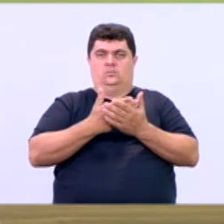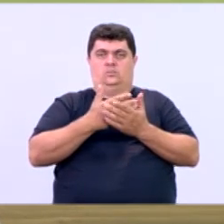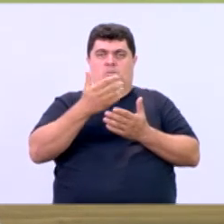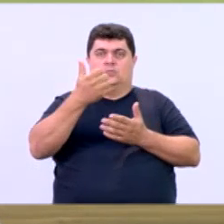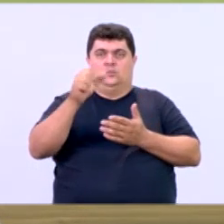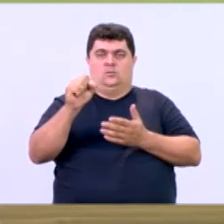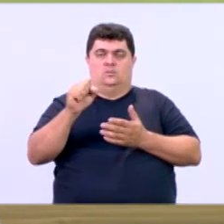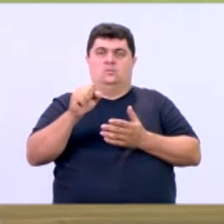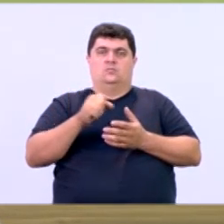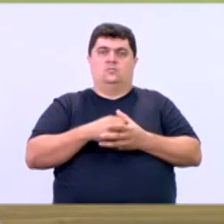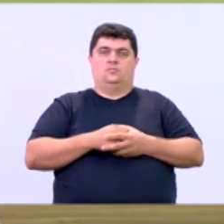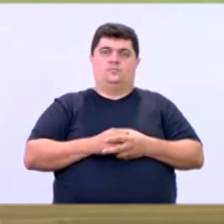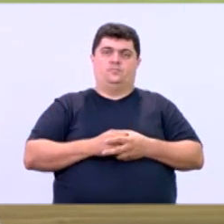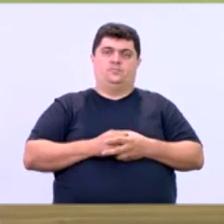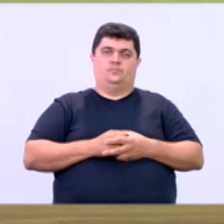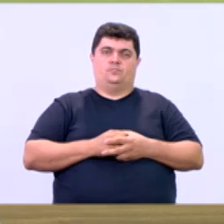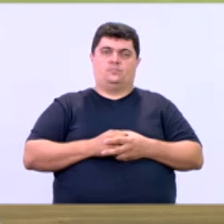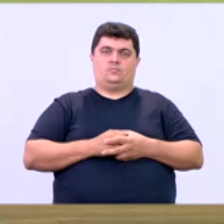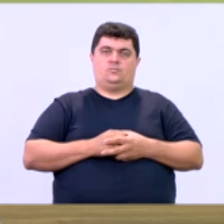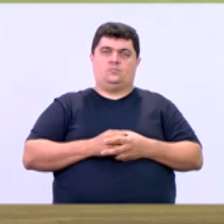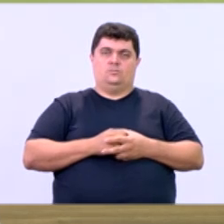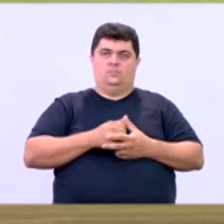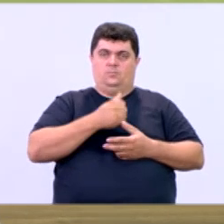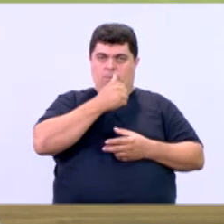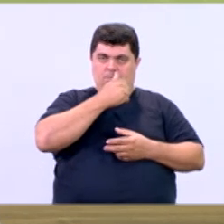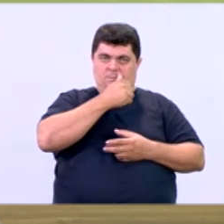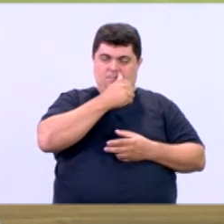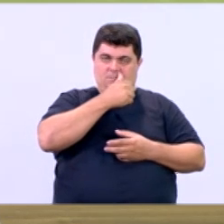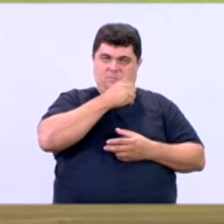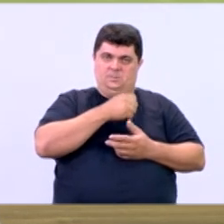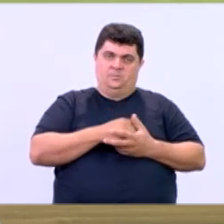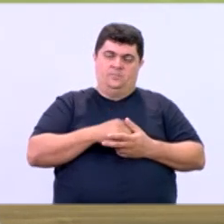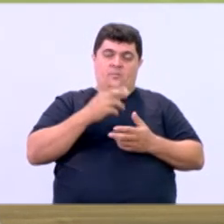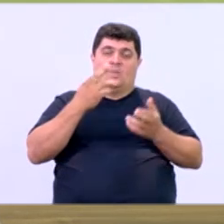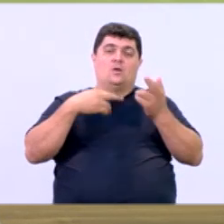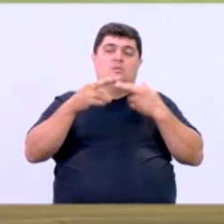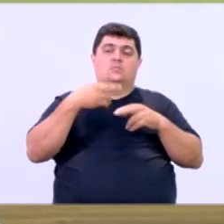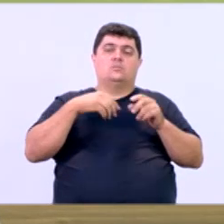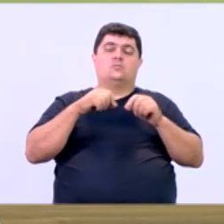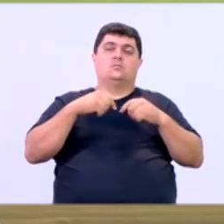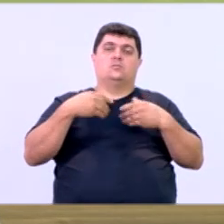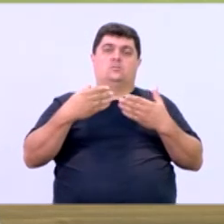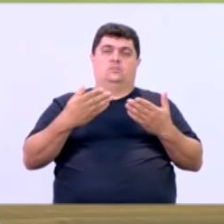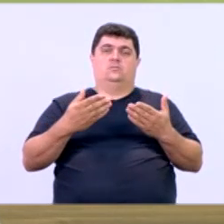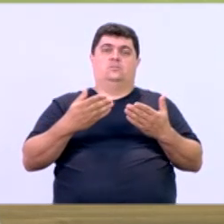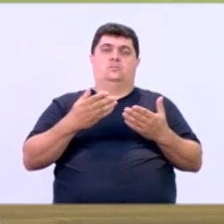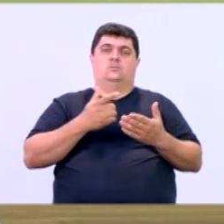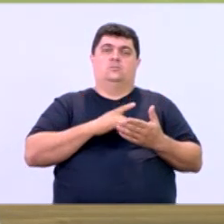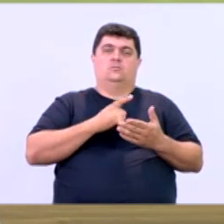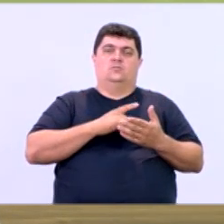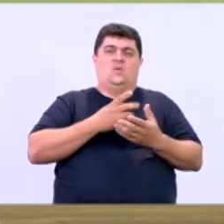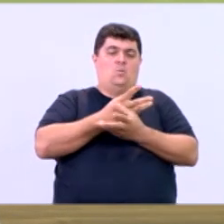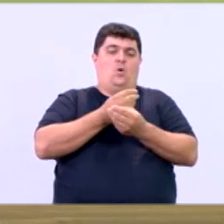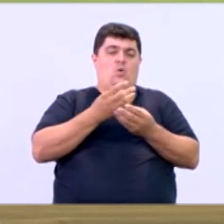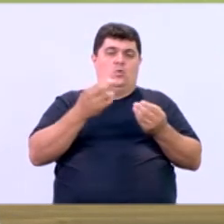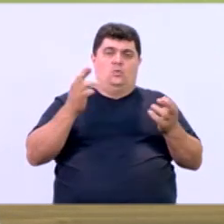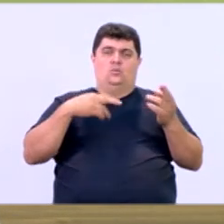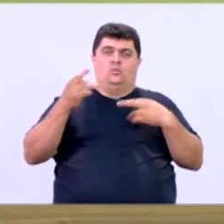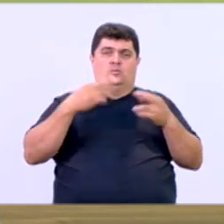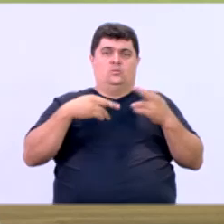Agora de julho. Bom, e com relação às respostas, nós tivemos várias respostas